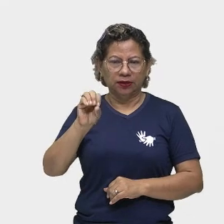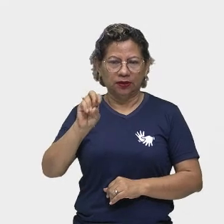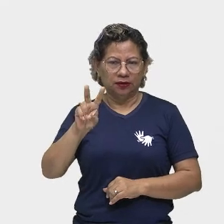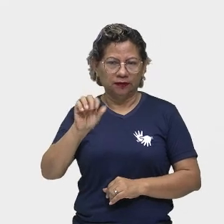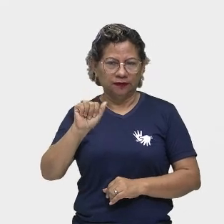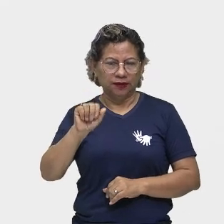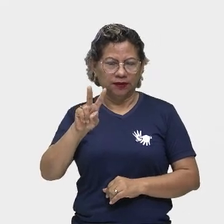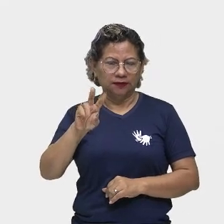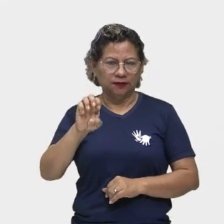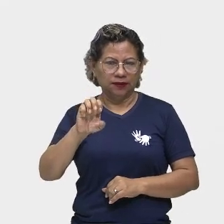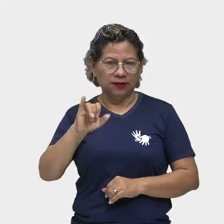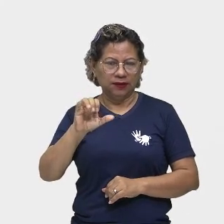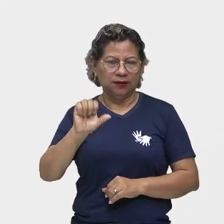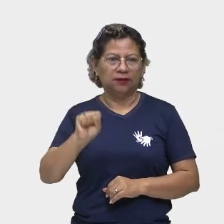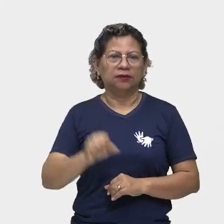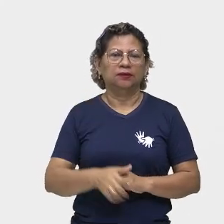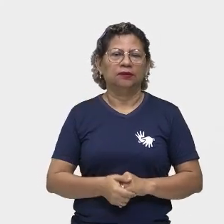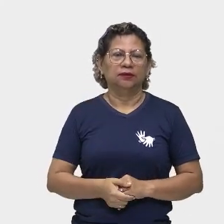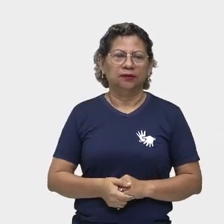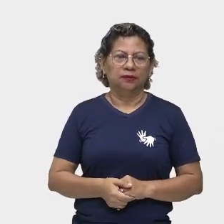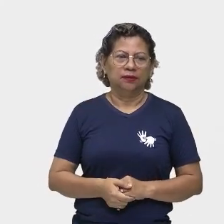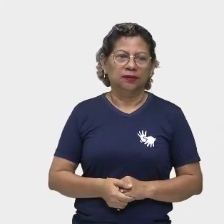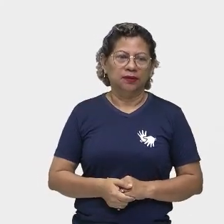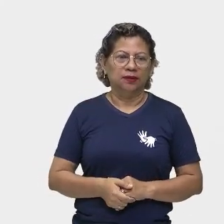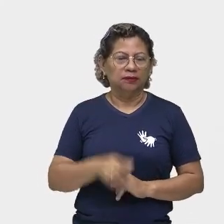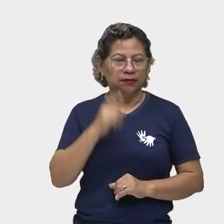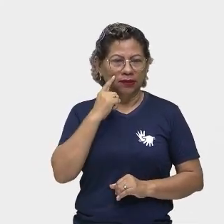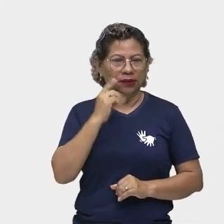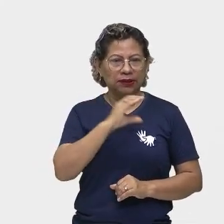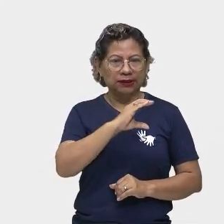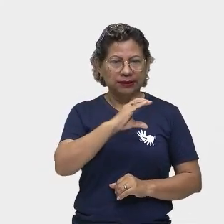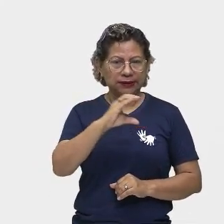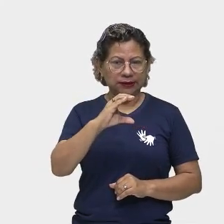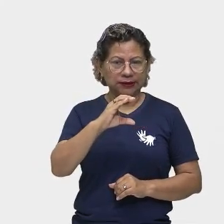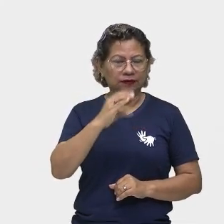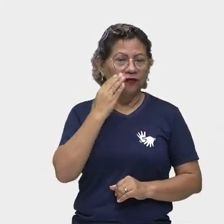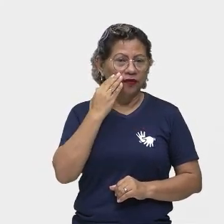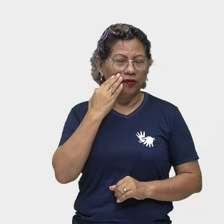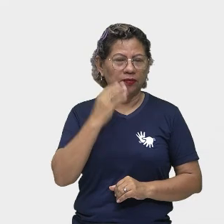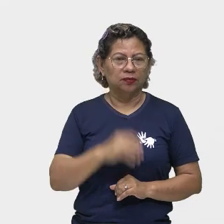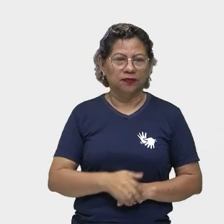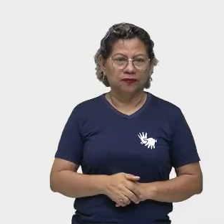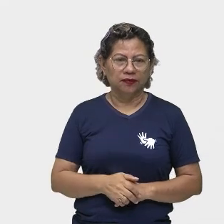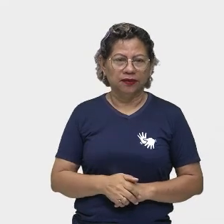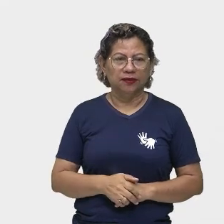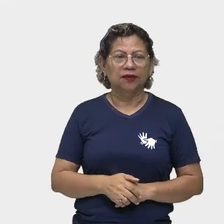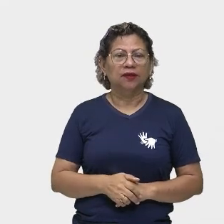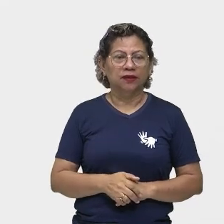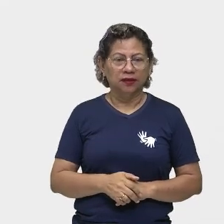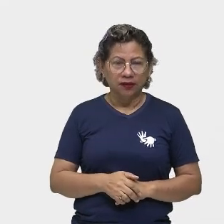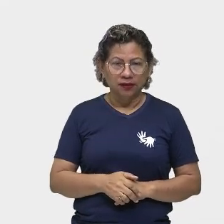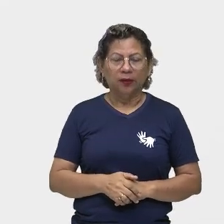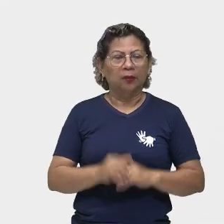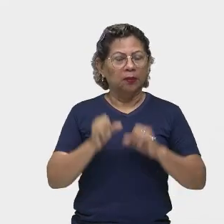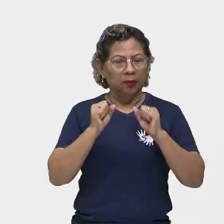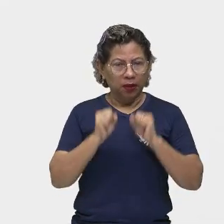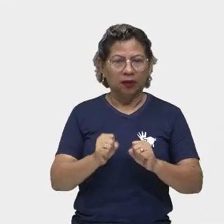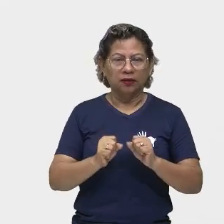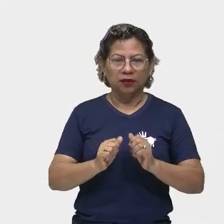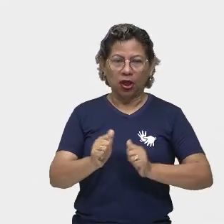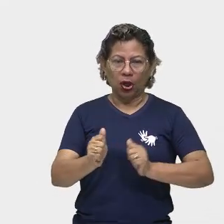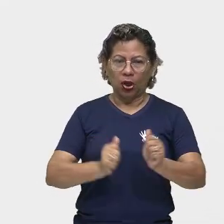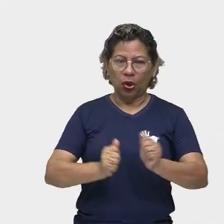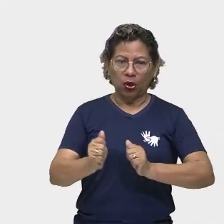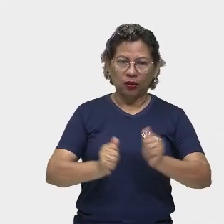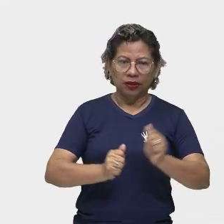questão é a alternativa C, que ela diz o seguinte, vamos voltar só uma imagem. A produção pode ser